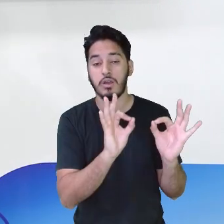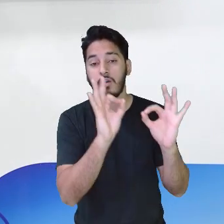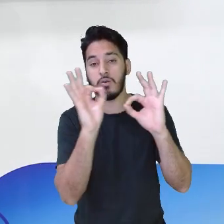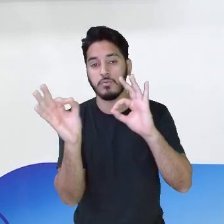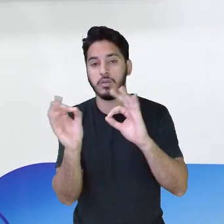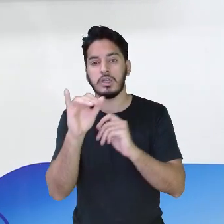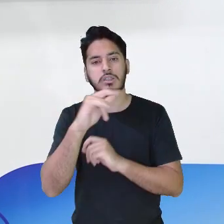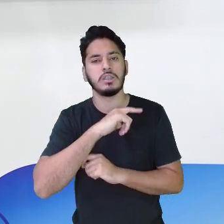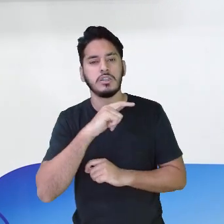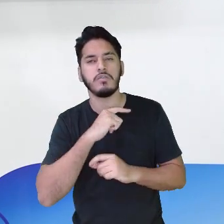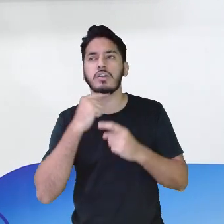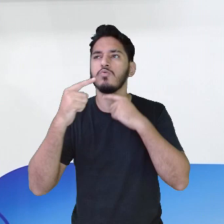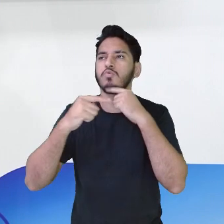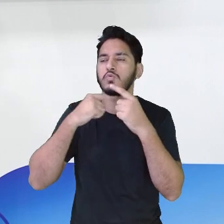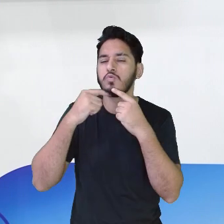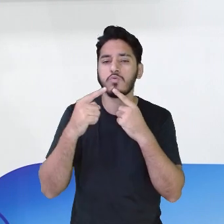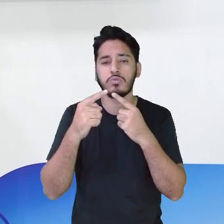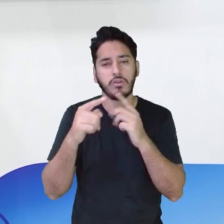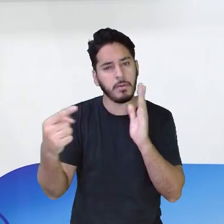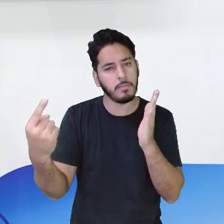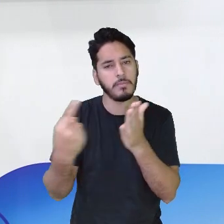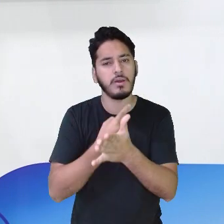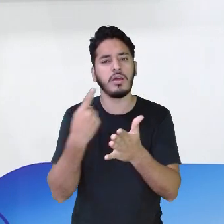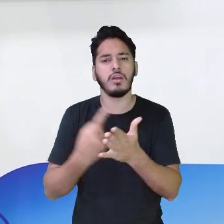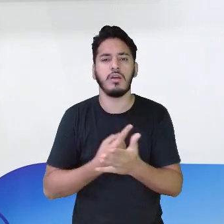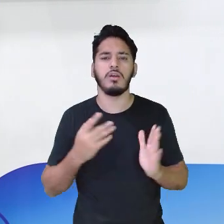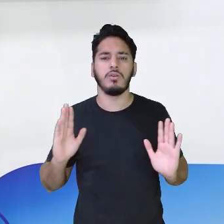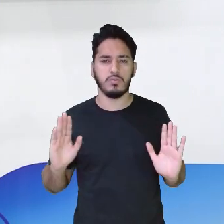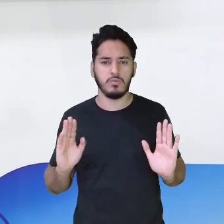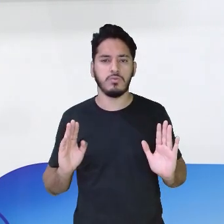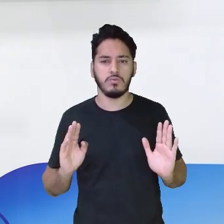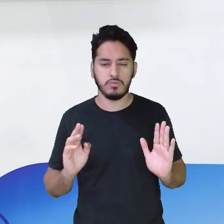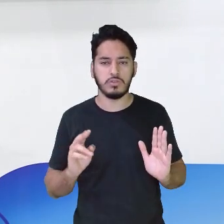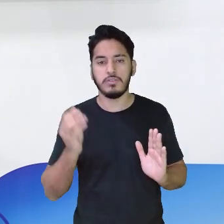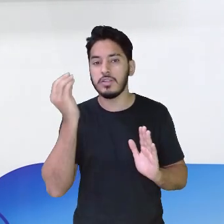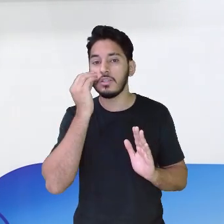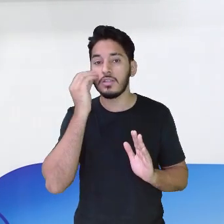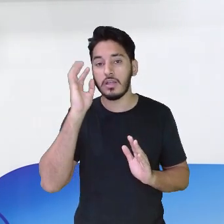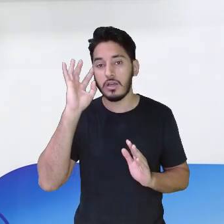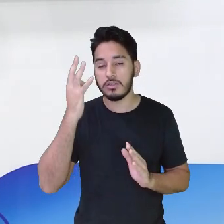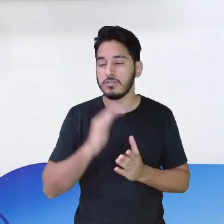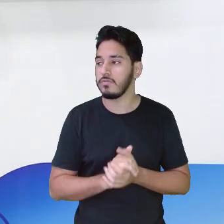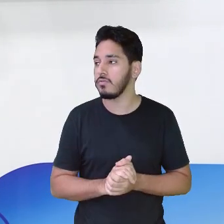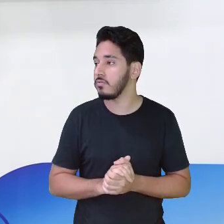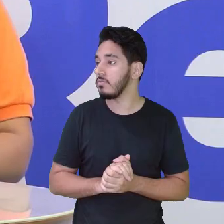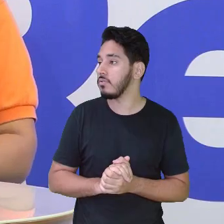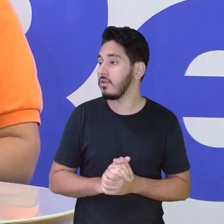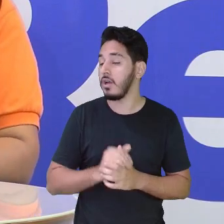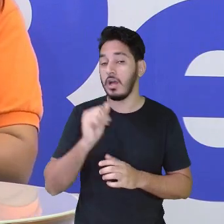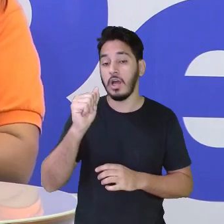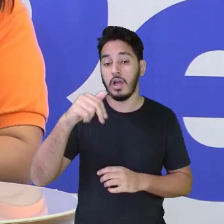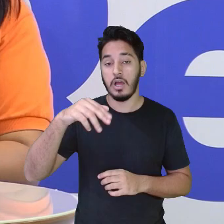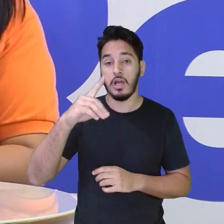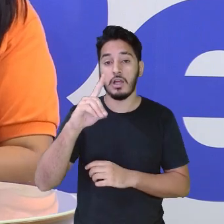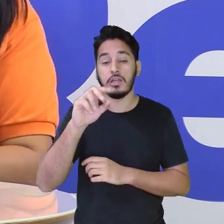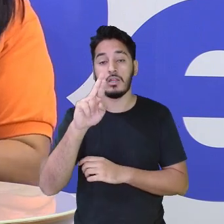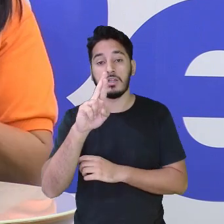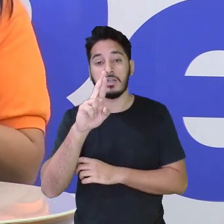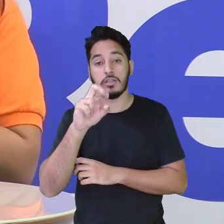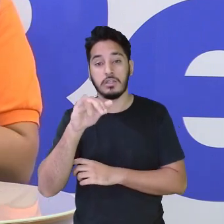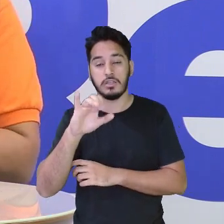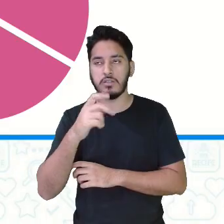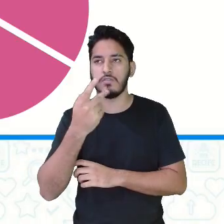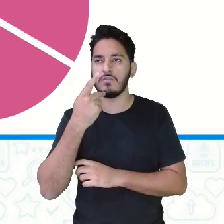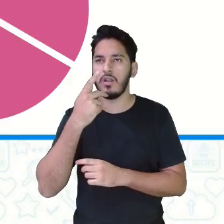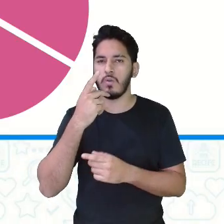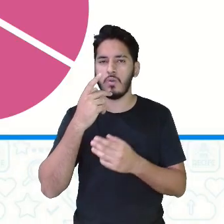acompanharem. E se tiver com dúvida, faz a tua perguntinha que a gente tenta resolver. Professora, a Andrine disse que a tua imagem foi dividida em